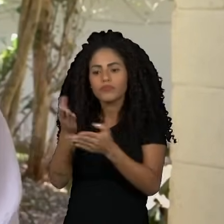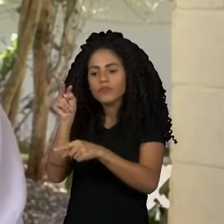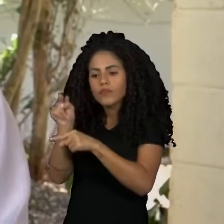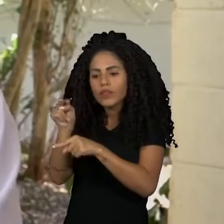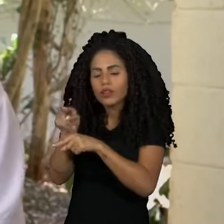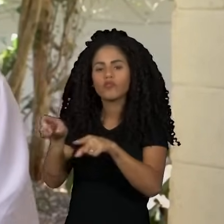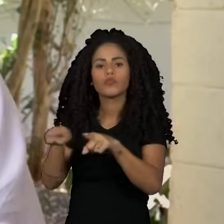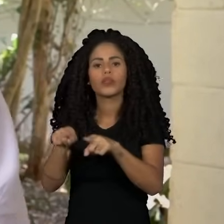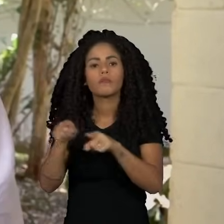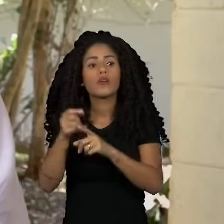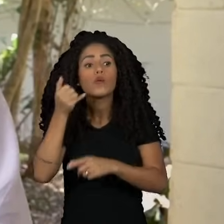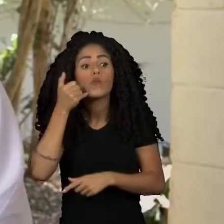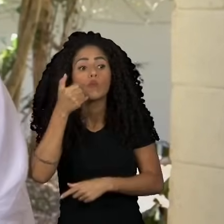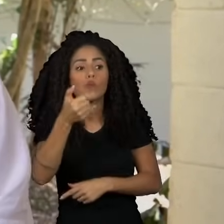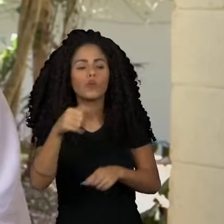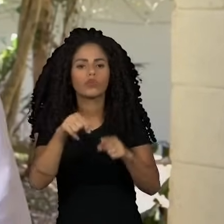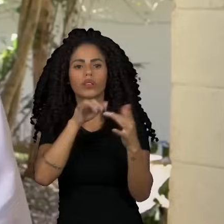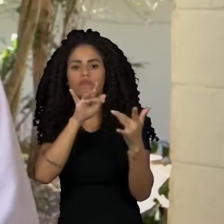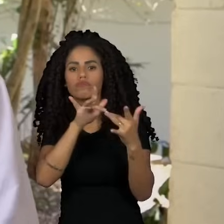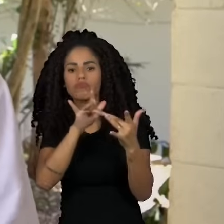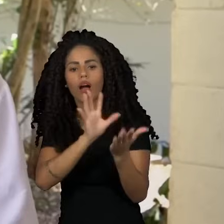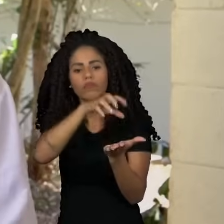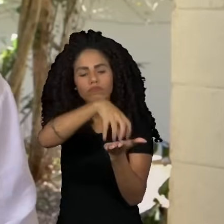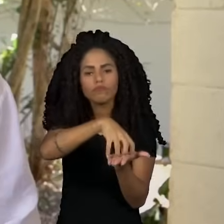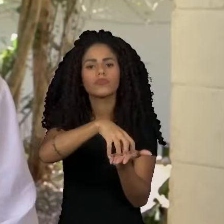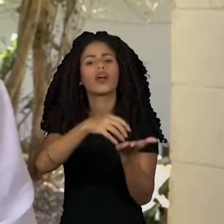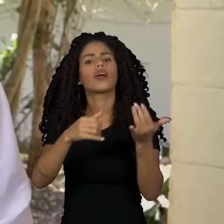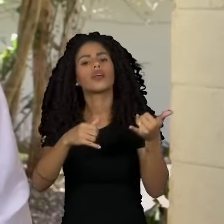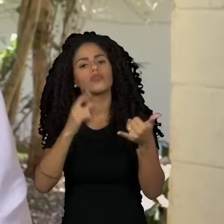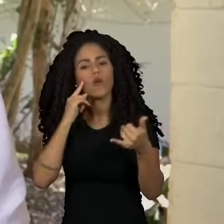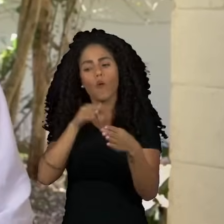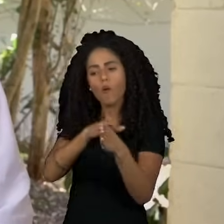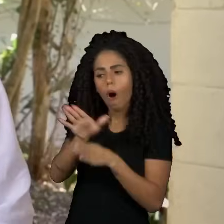com o WhatsApp da Divisão de Fauna e aí eles vão te